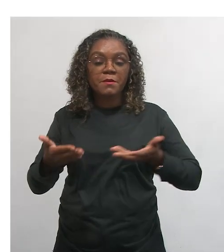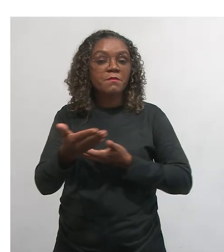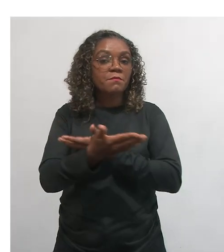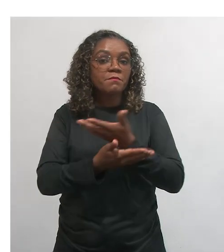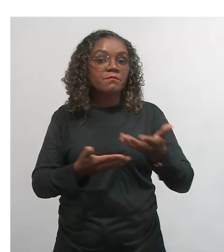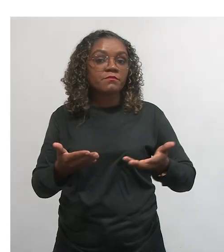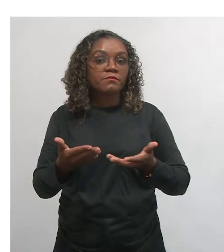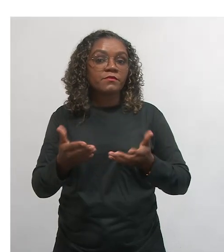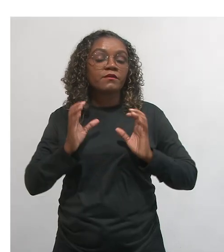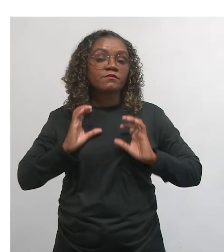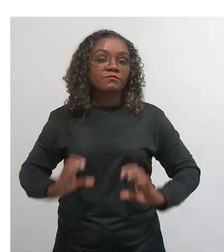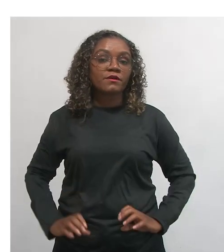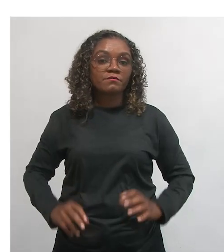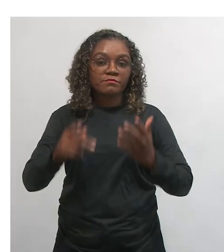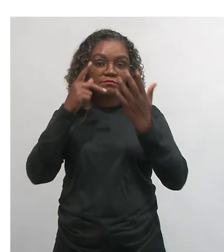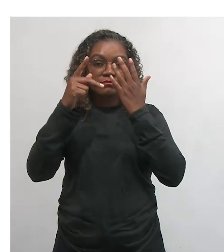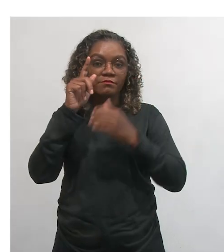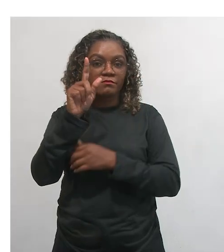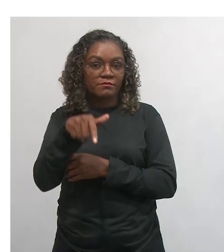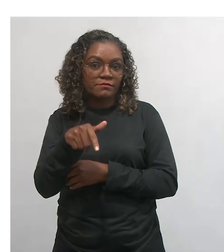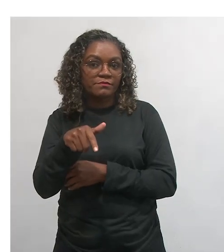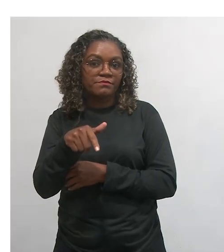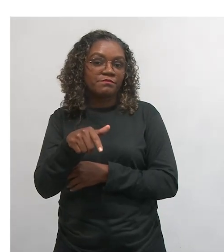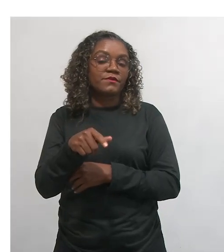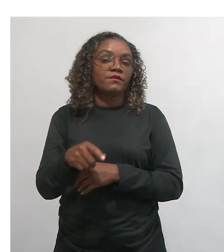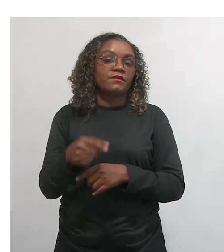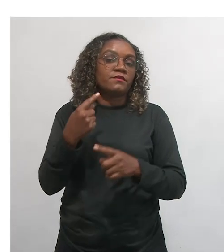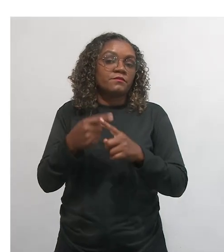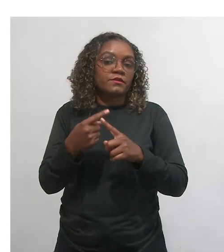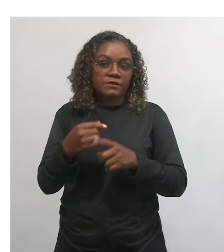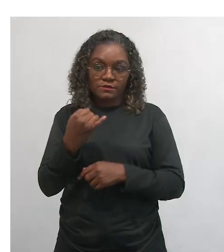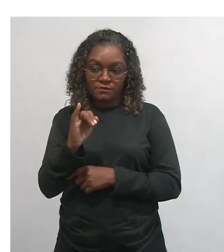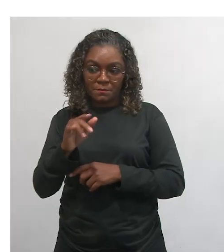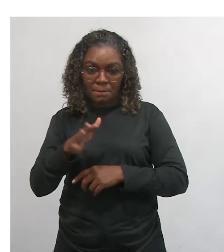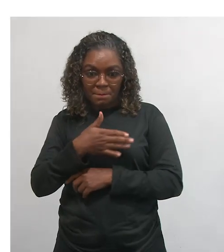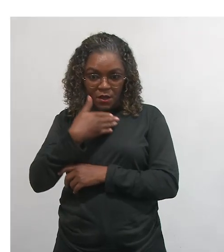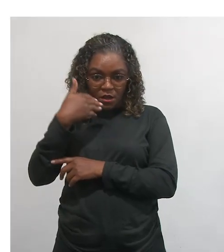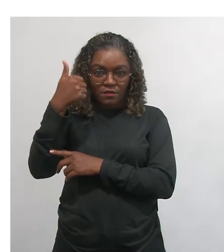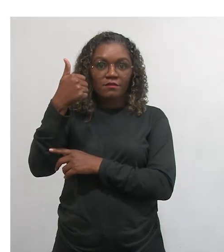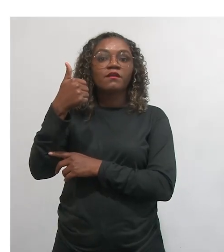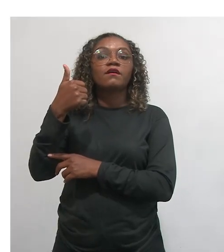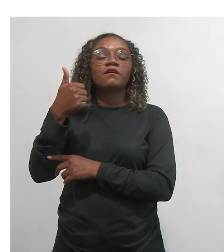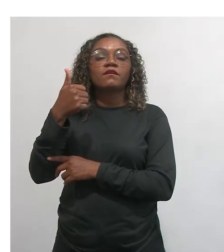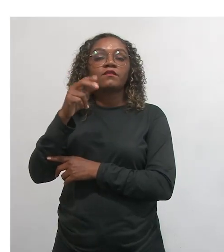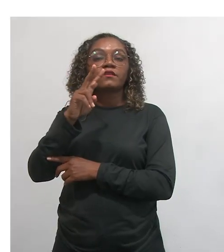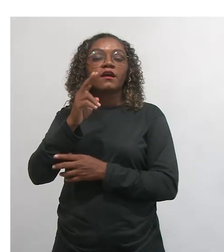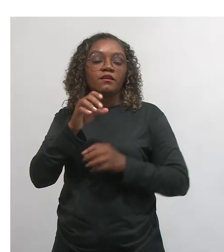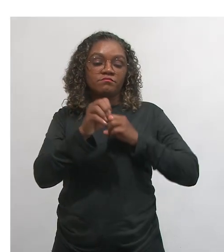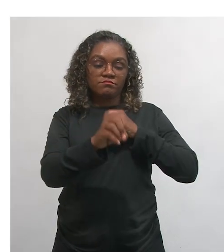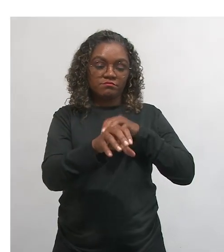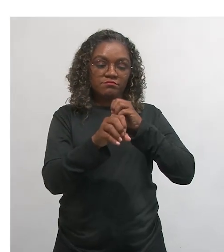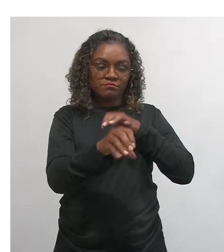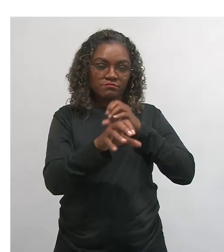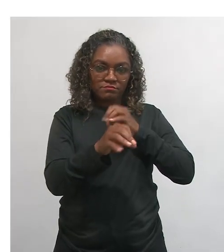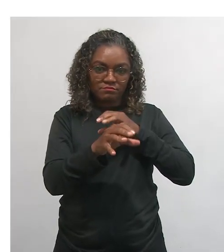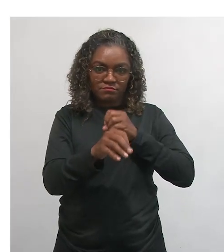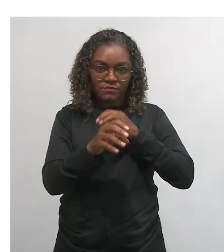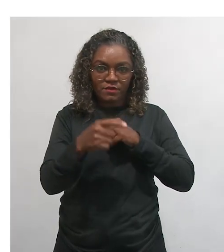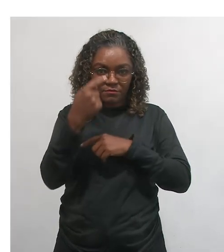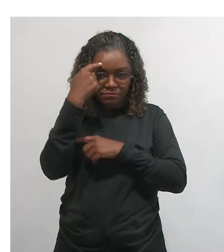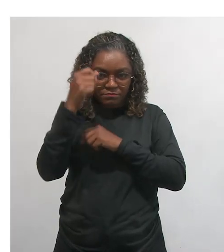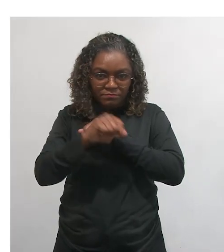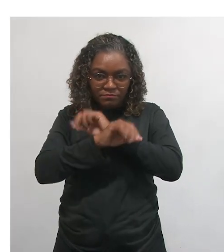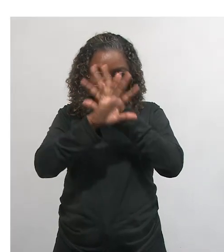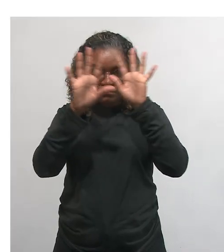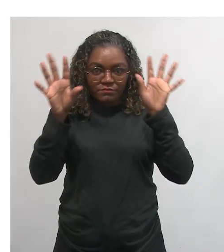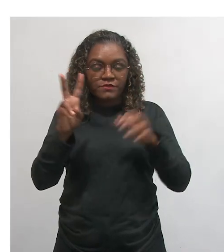dinâmica dentro delas mesmas, que é um comportamento psicológico. Aí se melhora o comportamento psicológico e através da educação